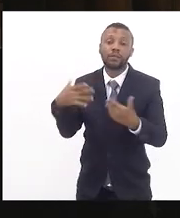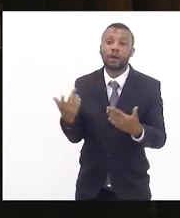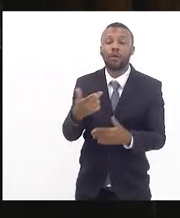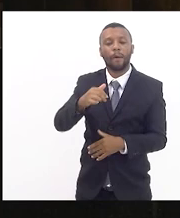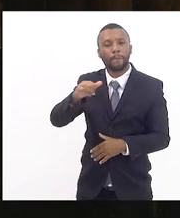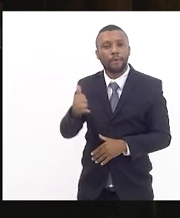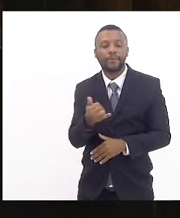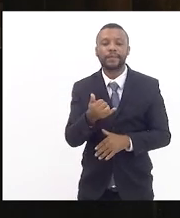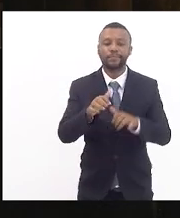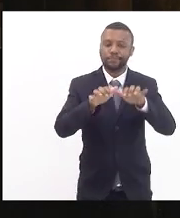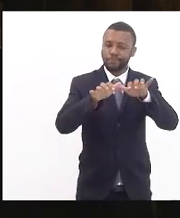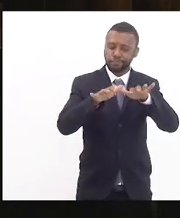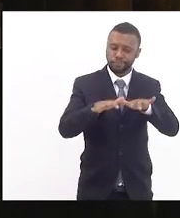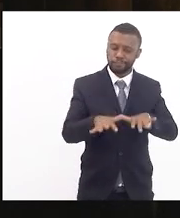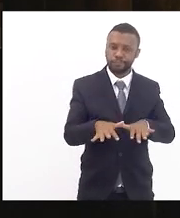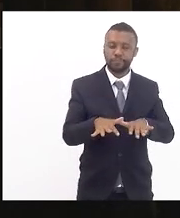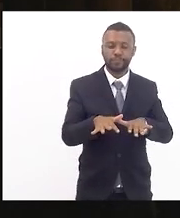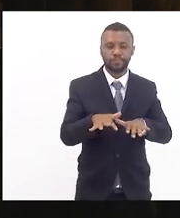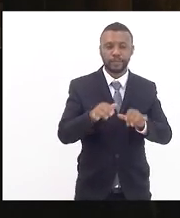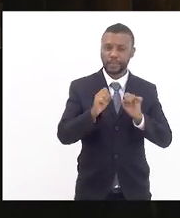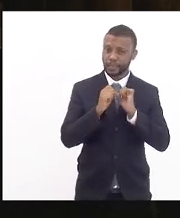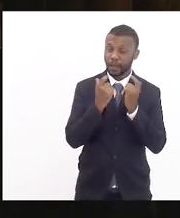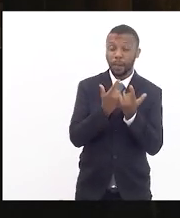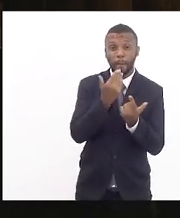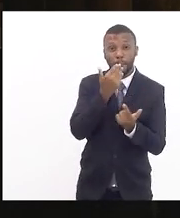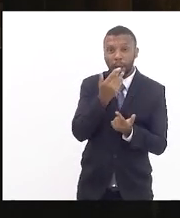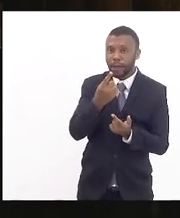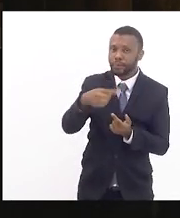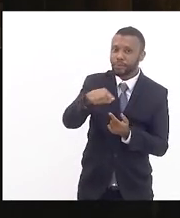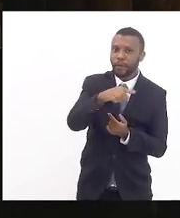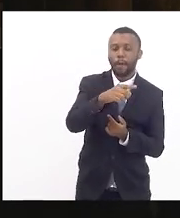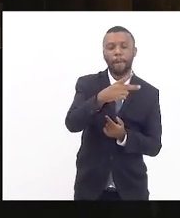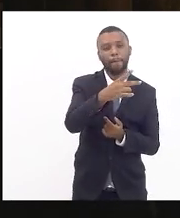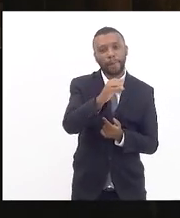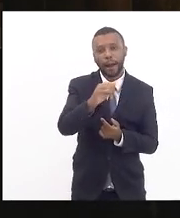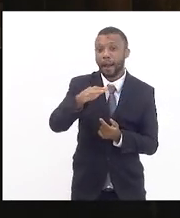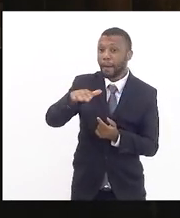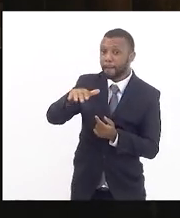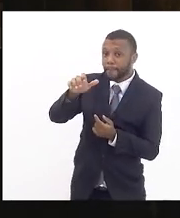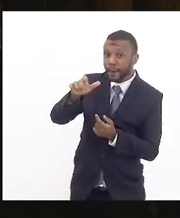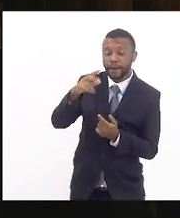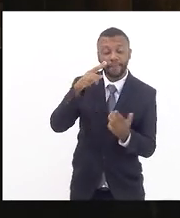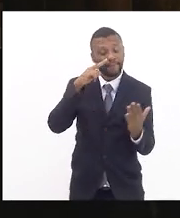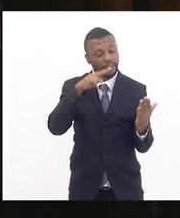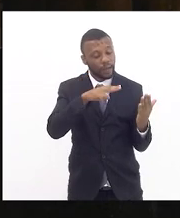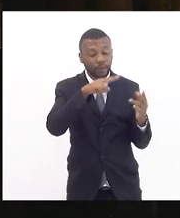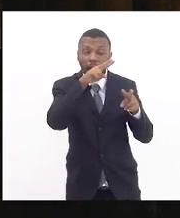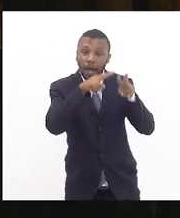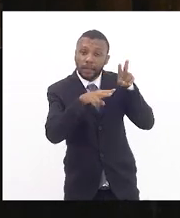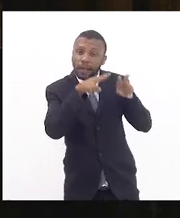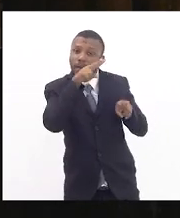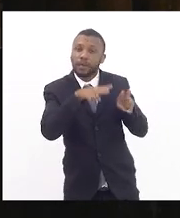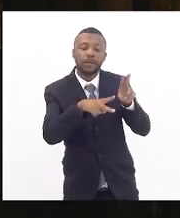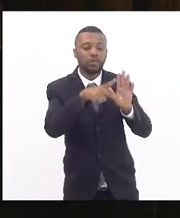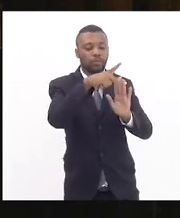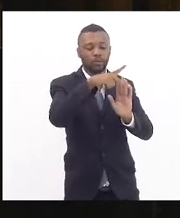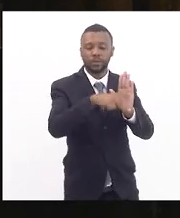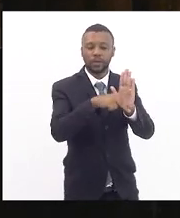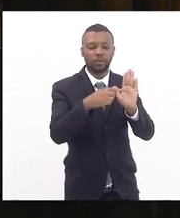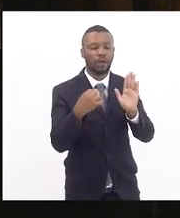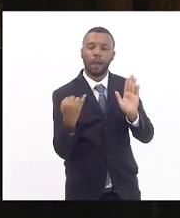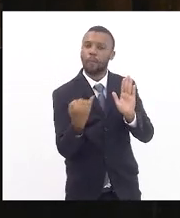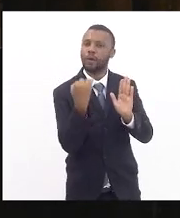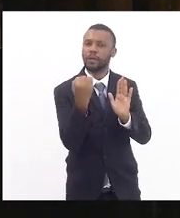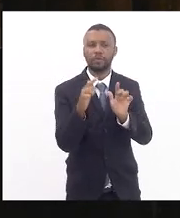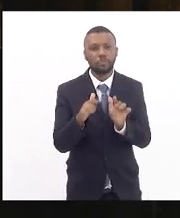casa, peço aos pares que analise, que veja a importância desse projeto, aonde nós tivemos a